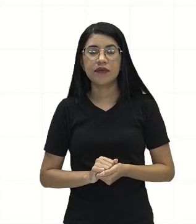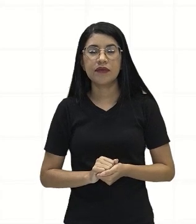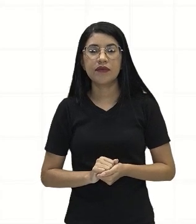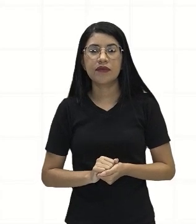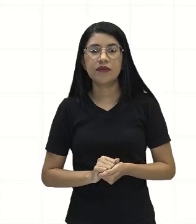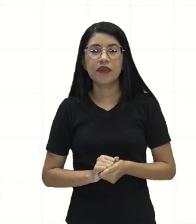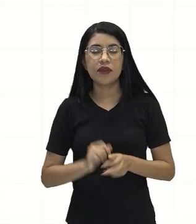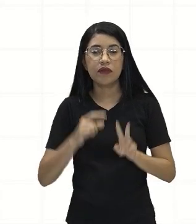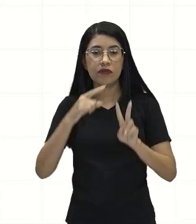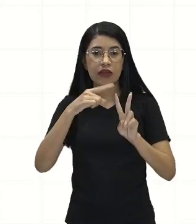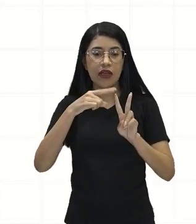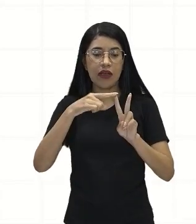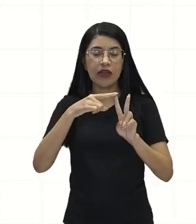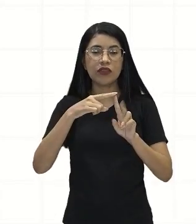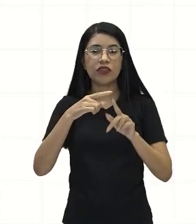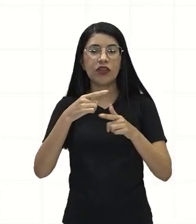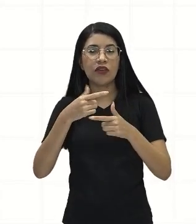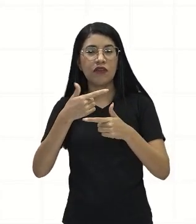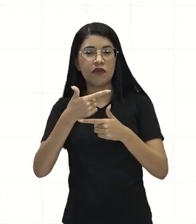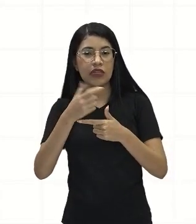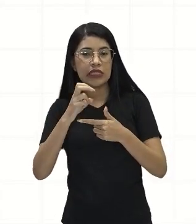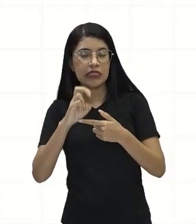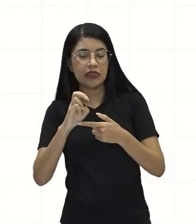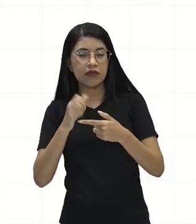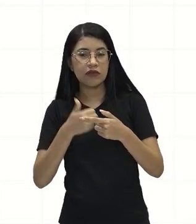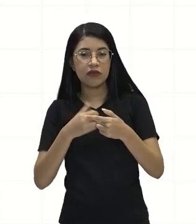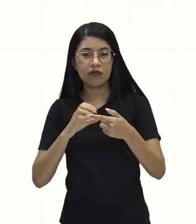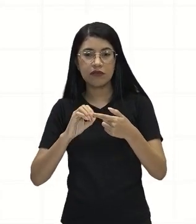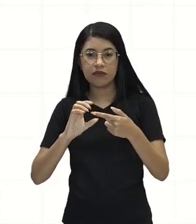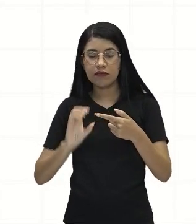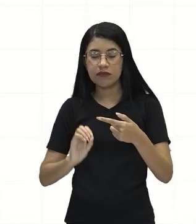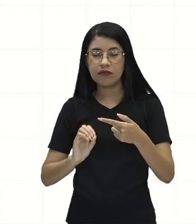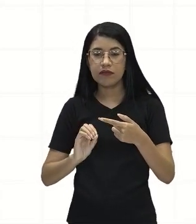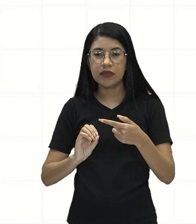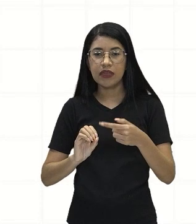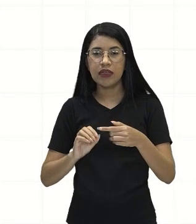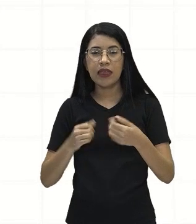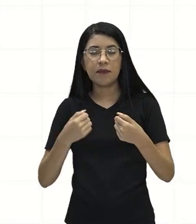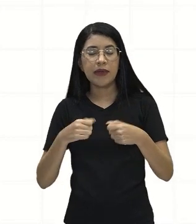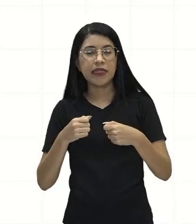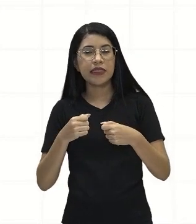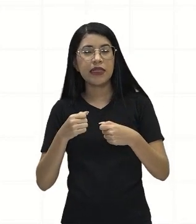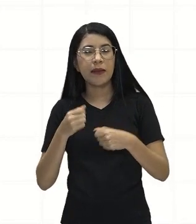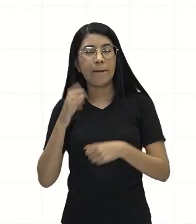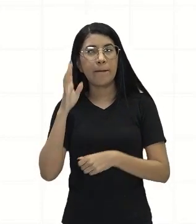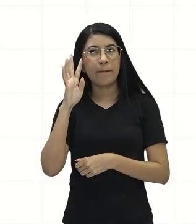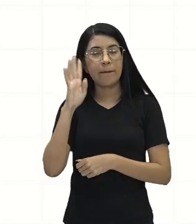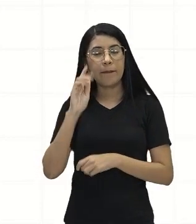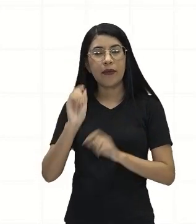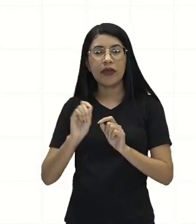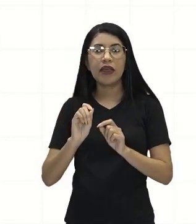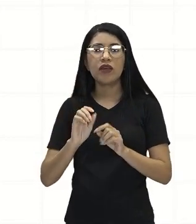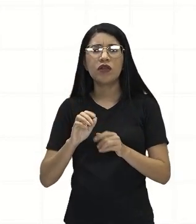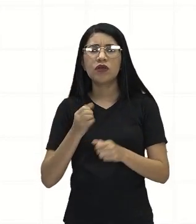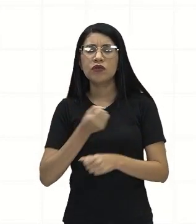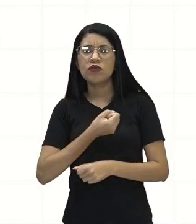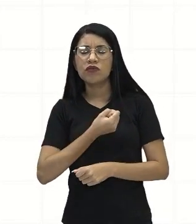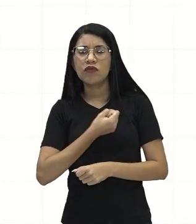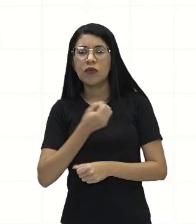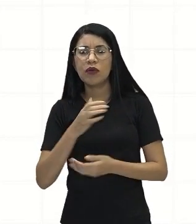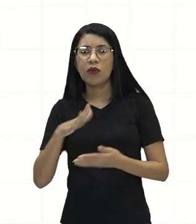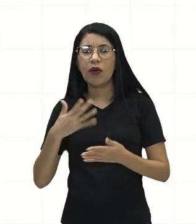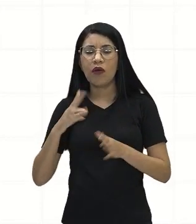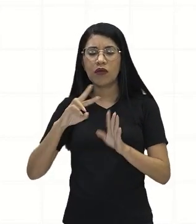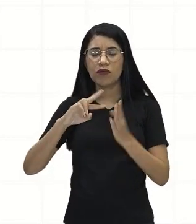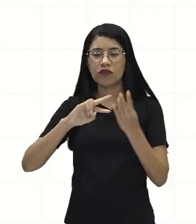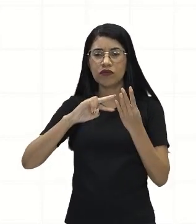ó. E aí você deve pensar, olha, qual é o número, ó, que é elevado ao quadrado, ó,